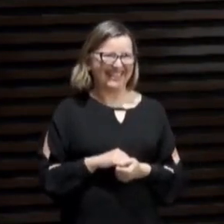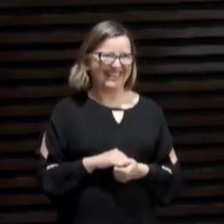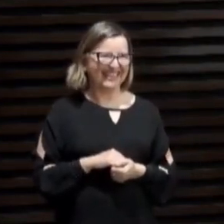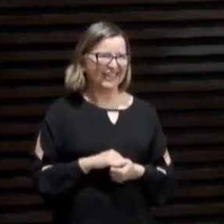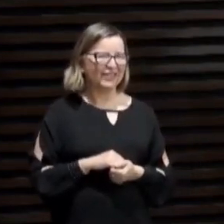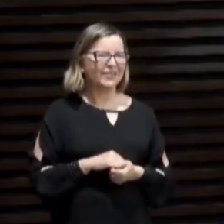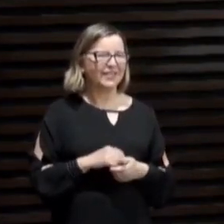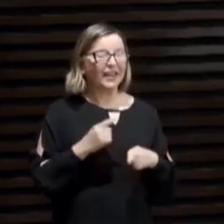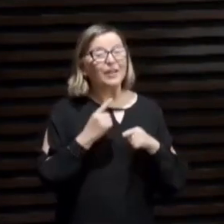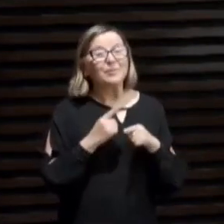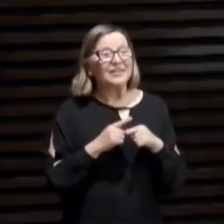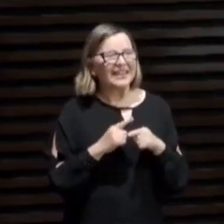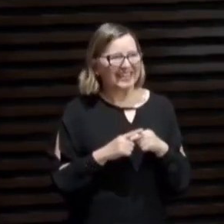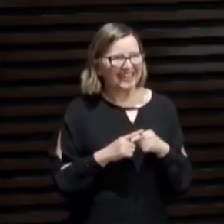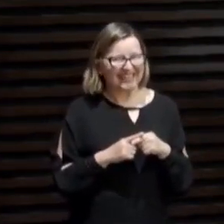Por quê?